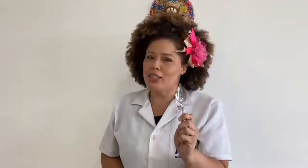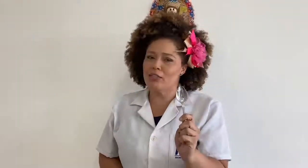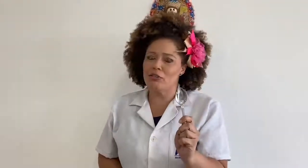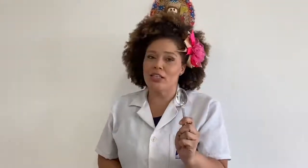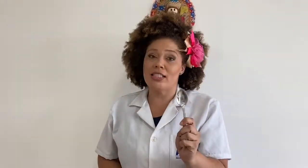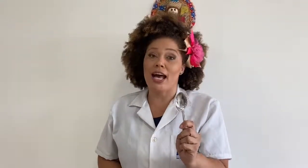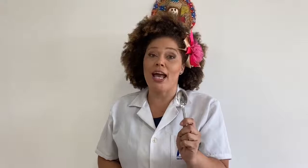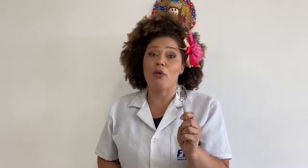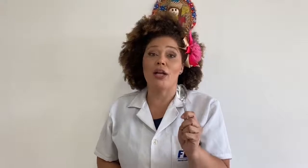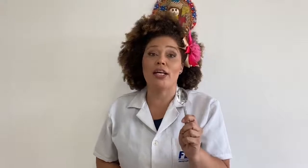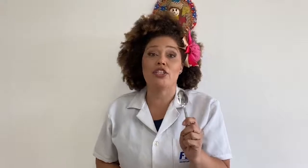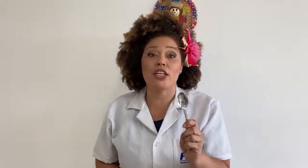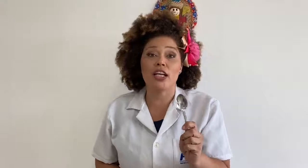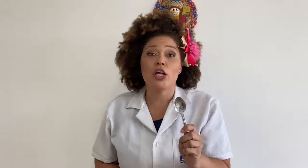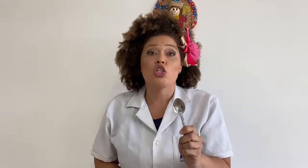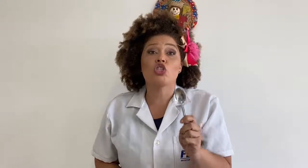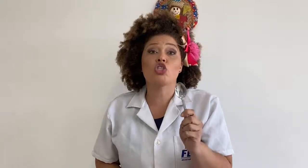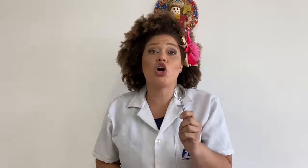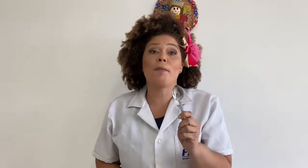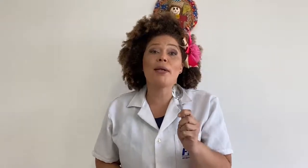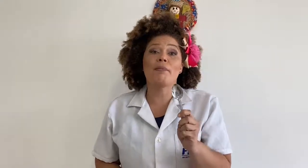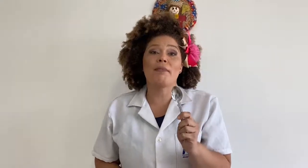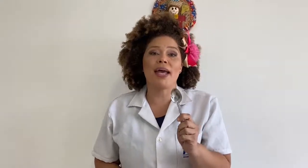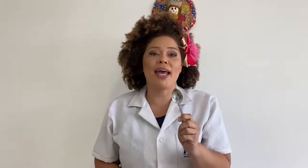de coração utilizar. É a colher de